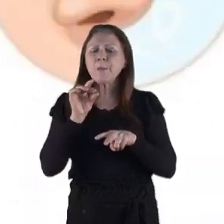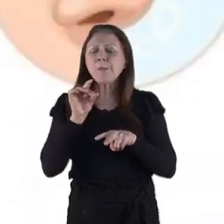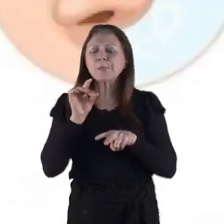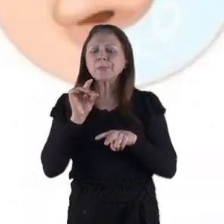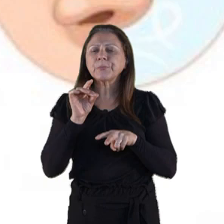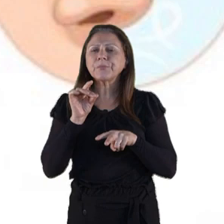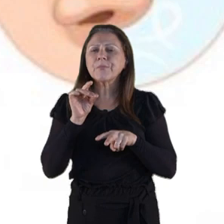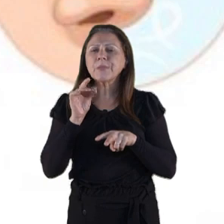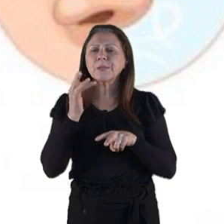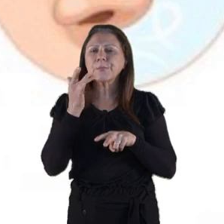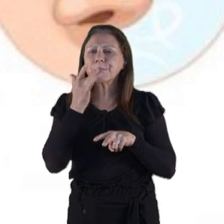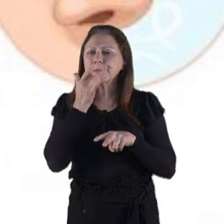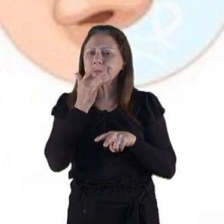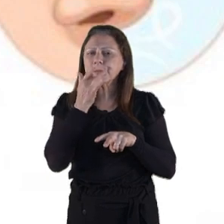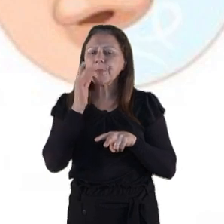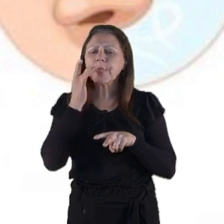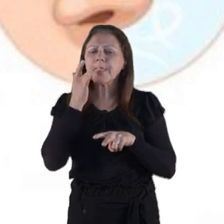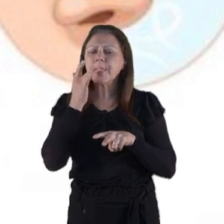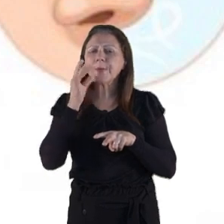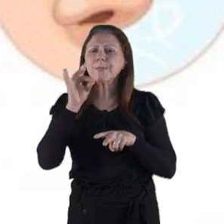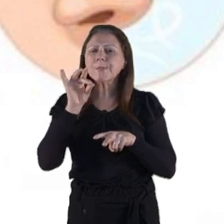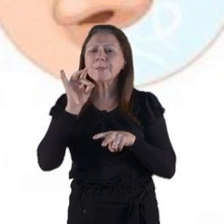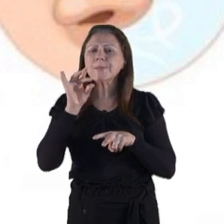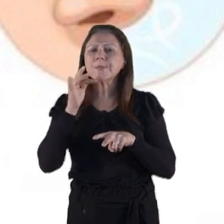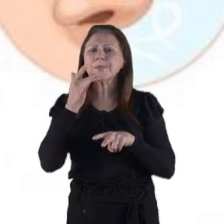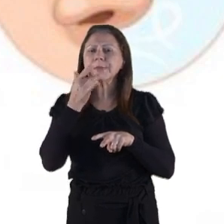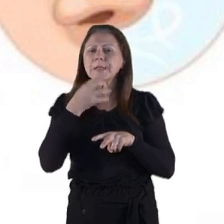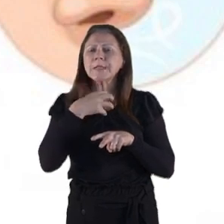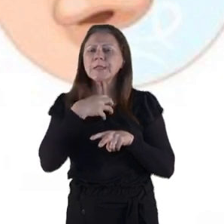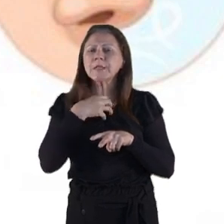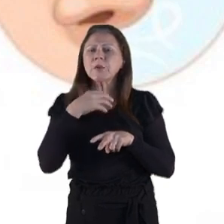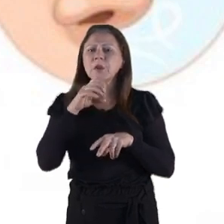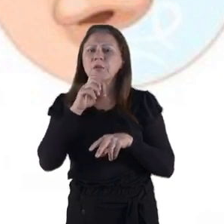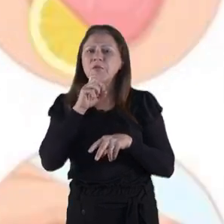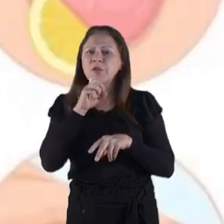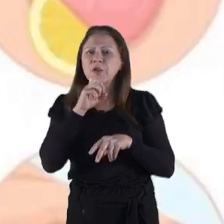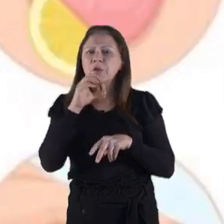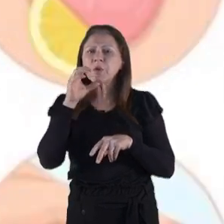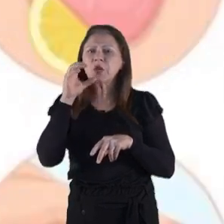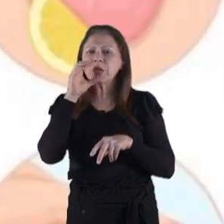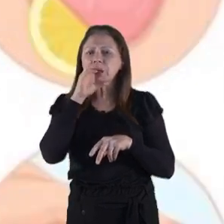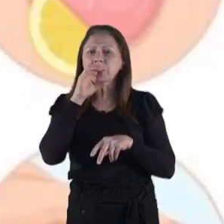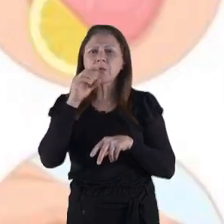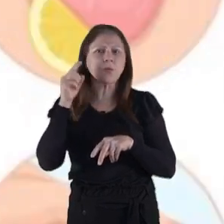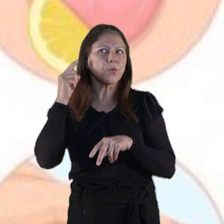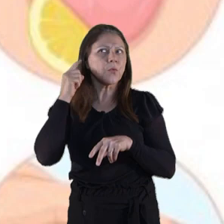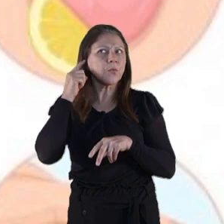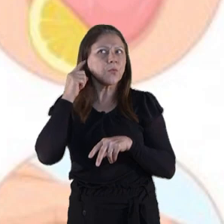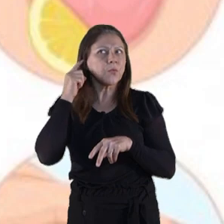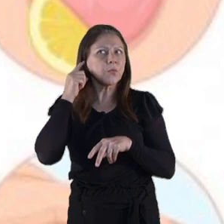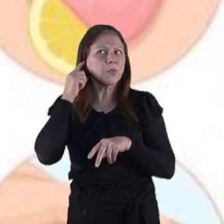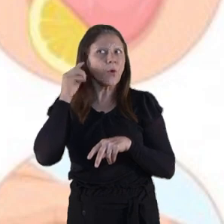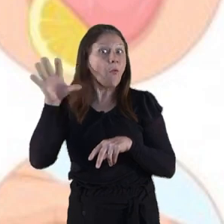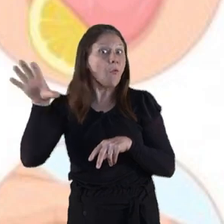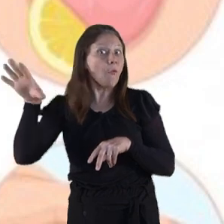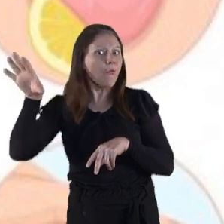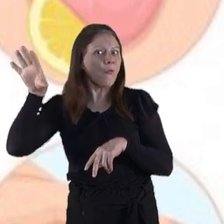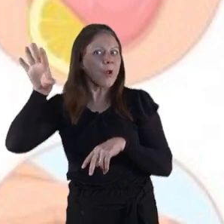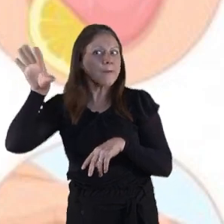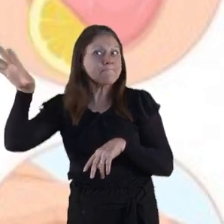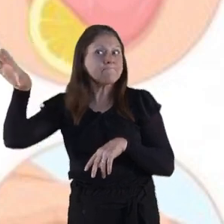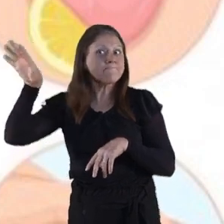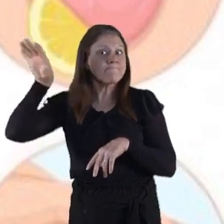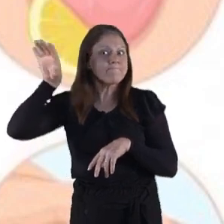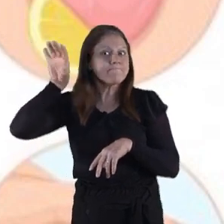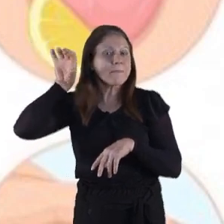do paladar, né, que vai capturar os sabores e também a sensação de quente e frio. Os ouvidos fazem parte do sentido da audição, que